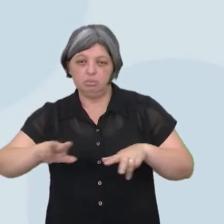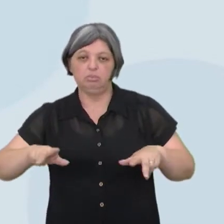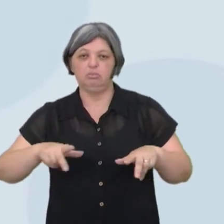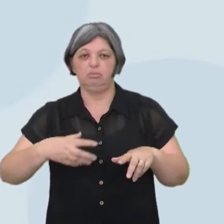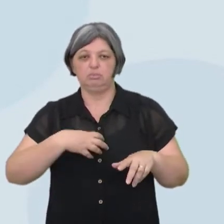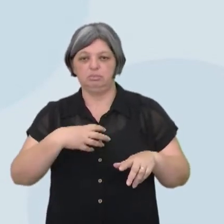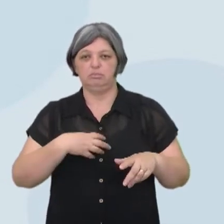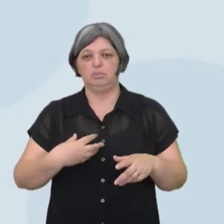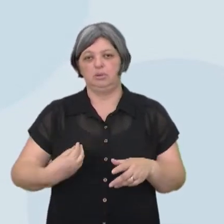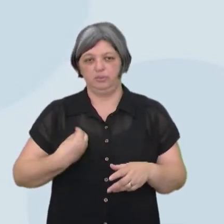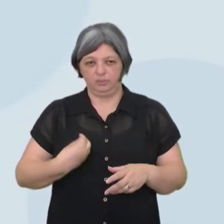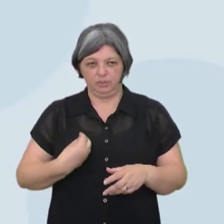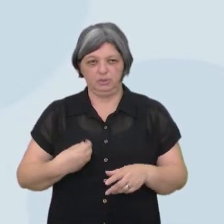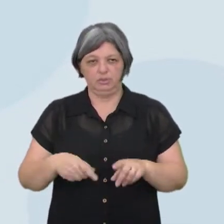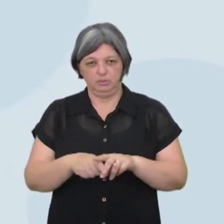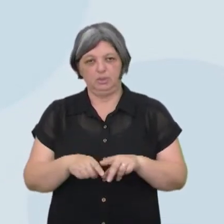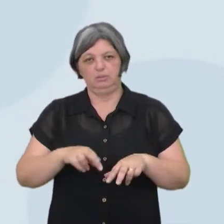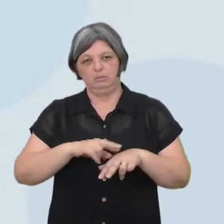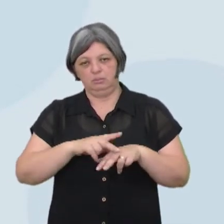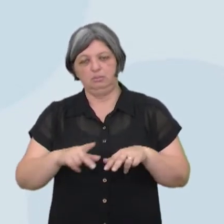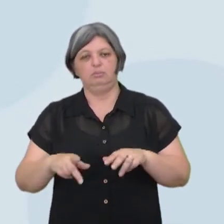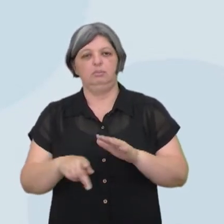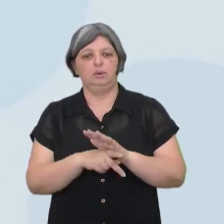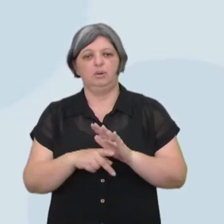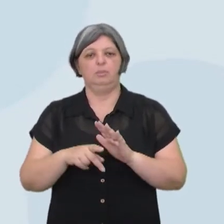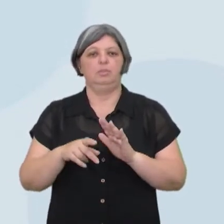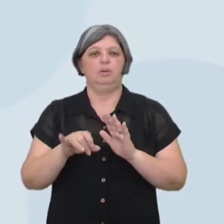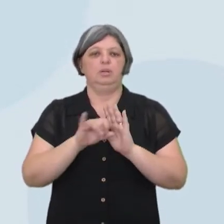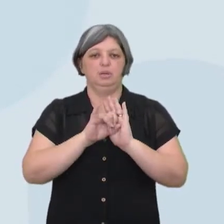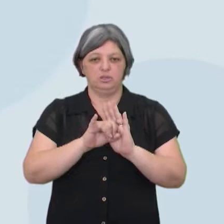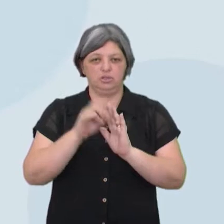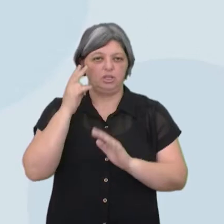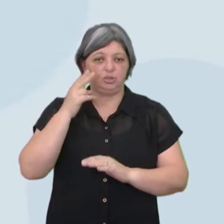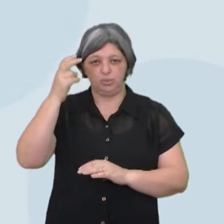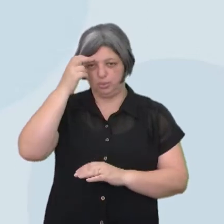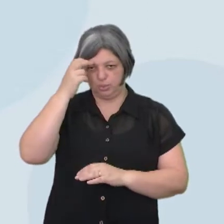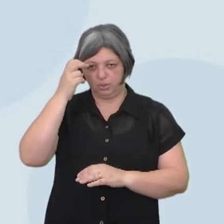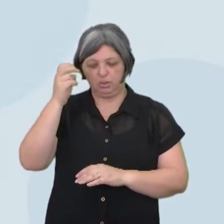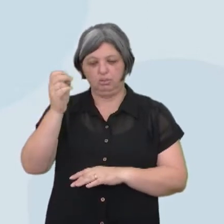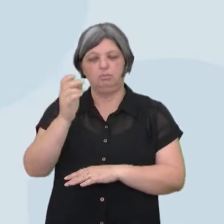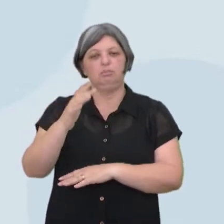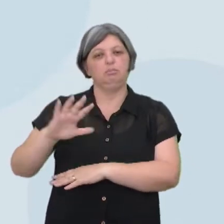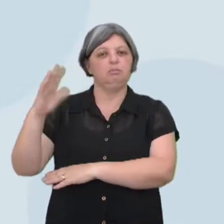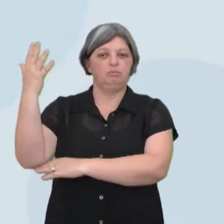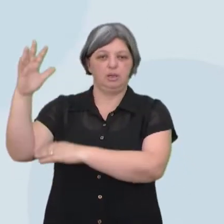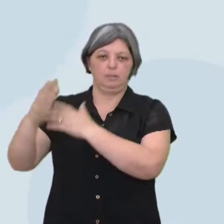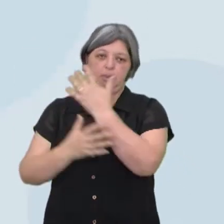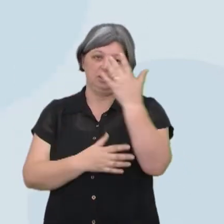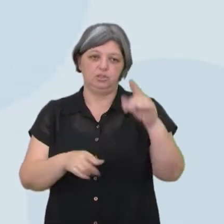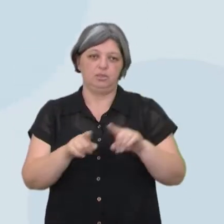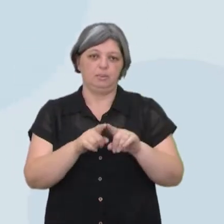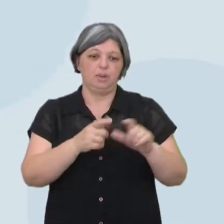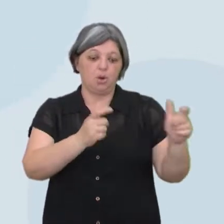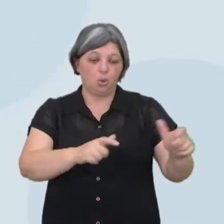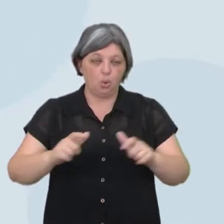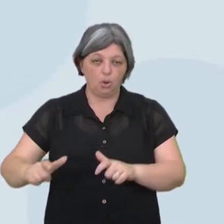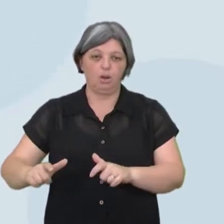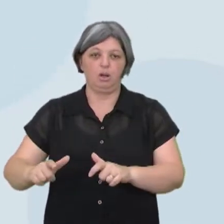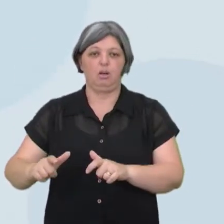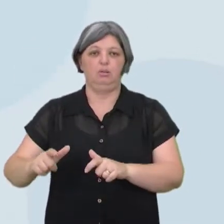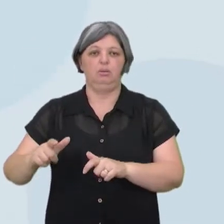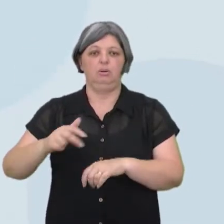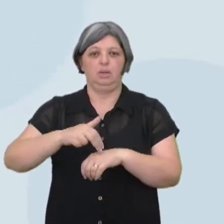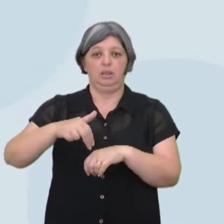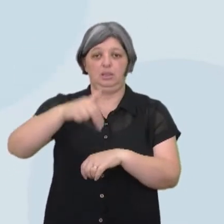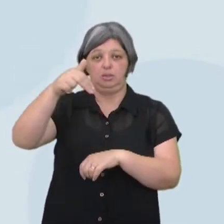as diferentes identidades culturais e ao meio ambiente em âmbito local, regional, nacional e